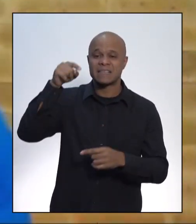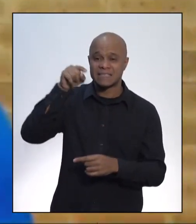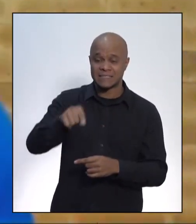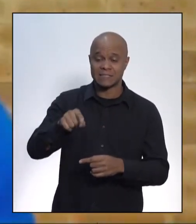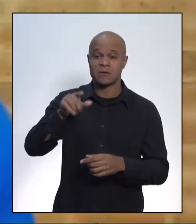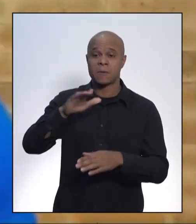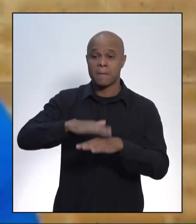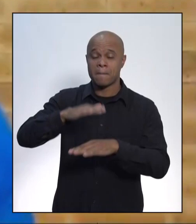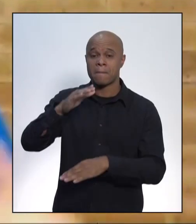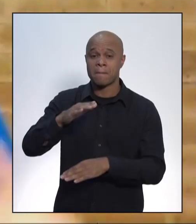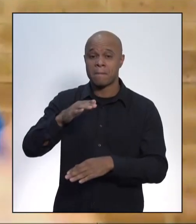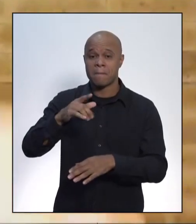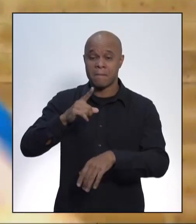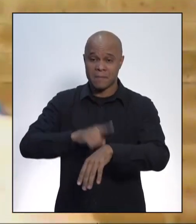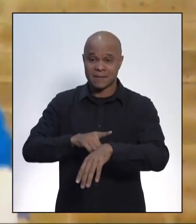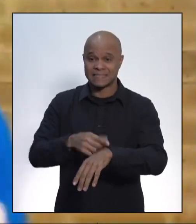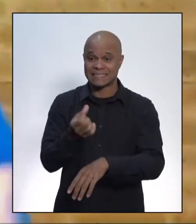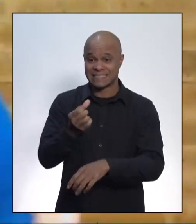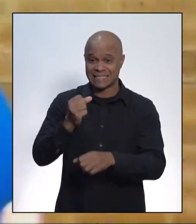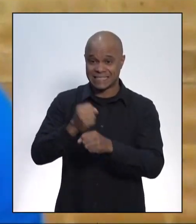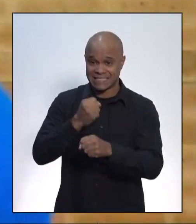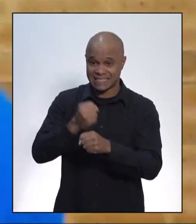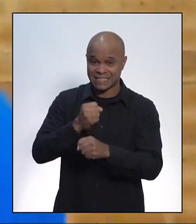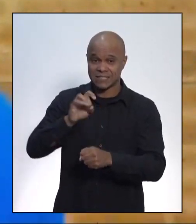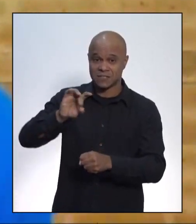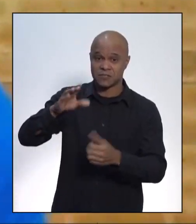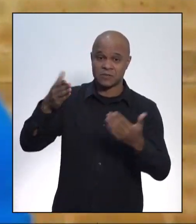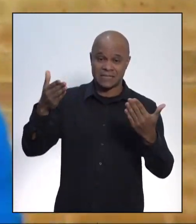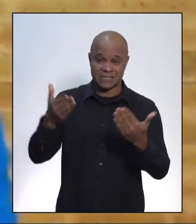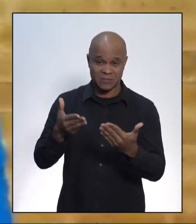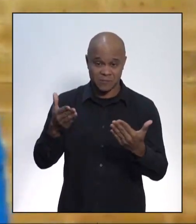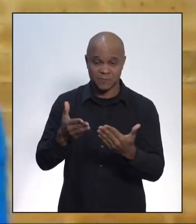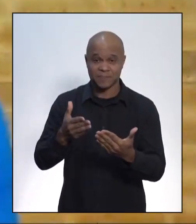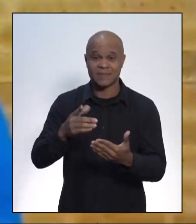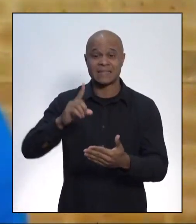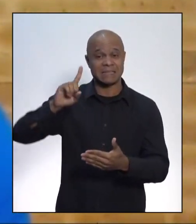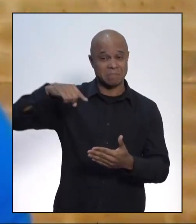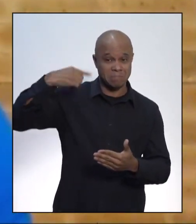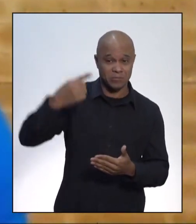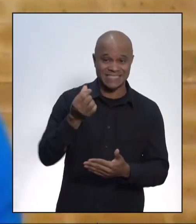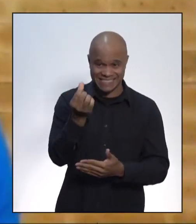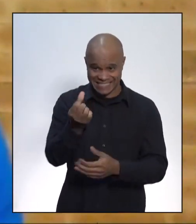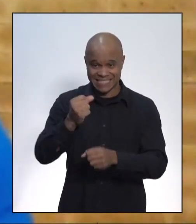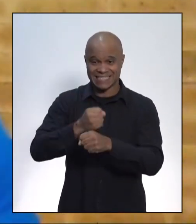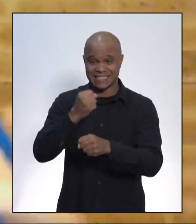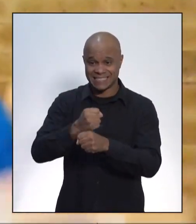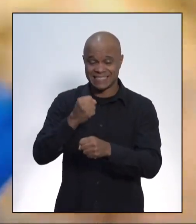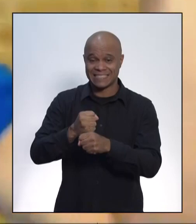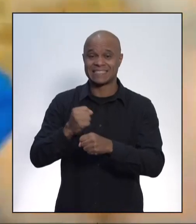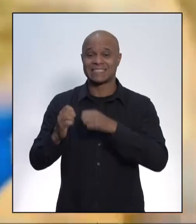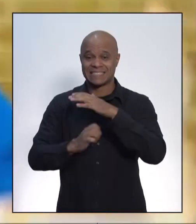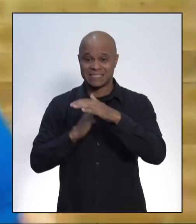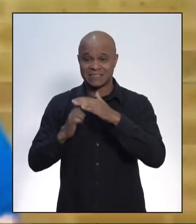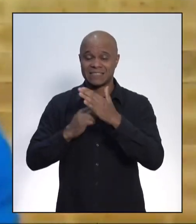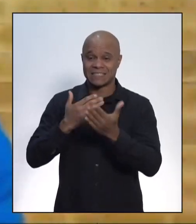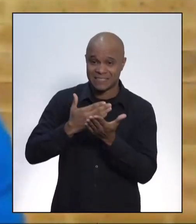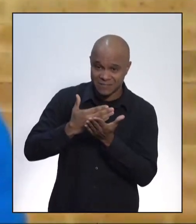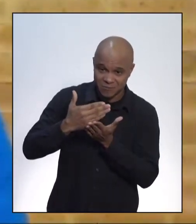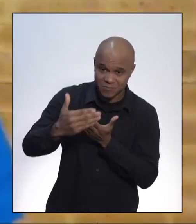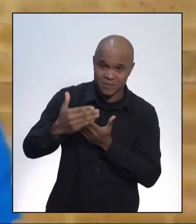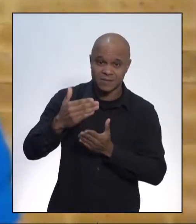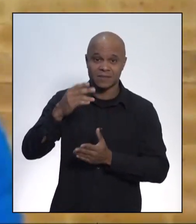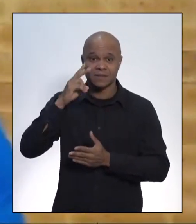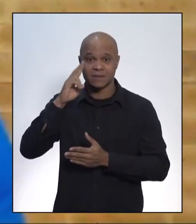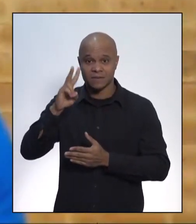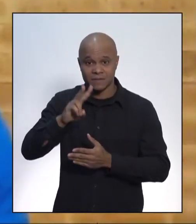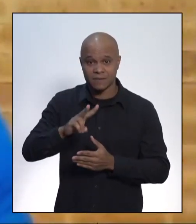tempo. Eu estou indo para 6 anos, e só agora, eu posso dizer para vocês, só agora, no sexto ano de empresa, que a gente está começando a